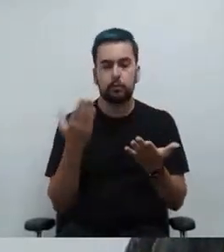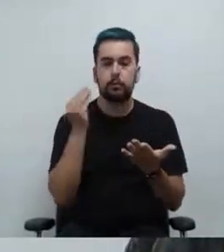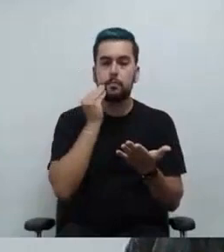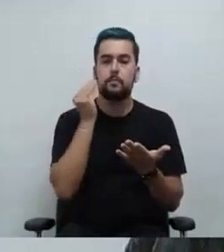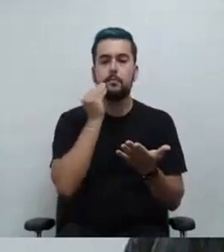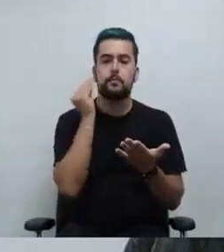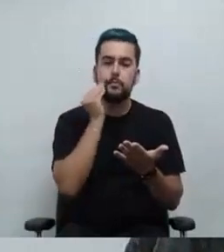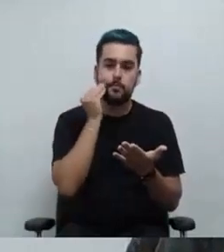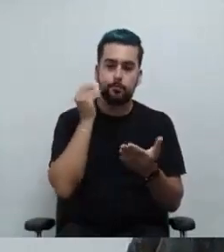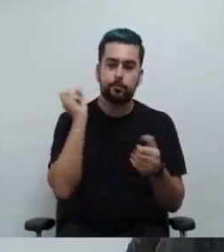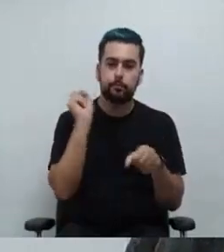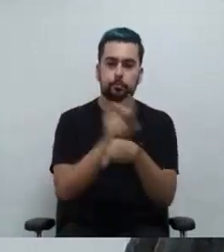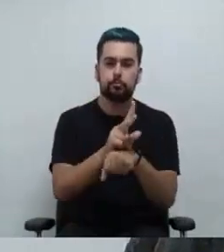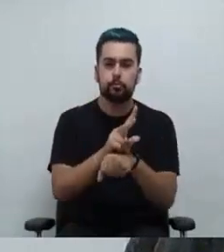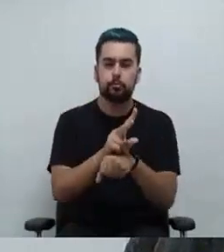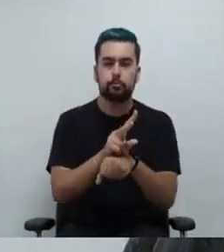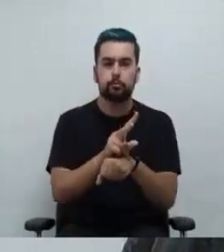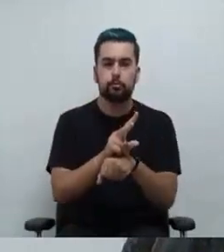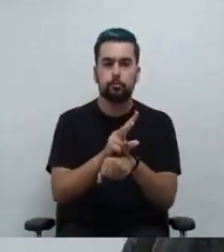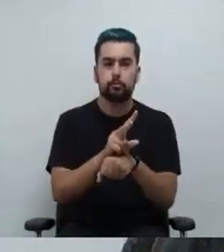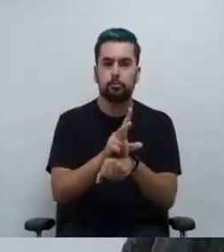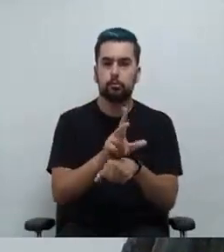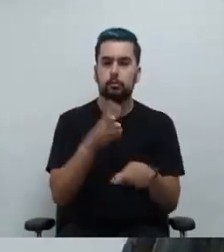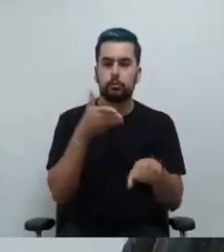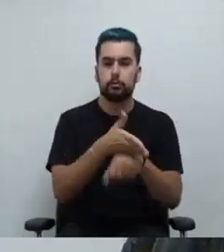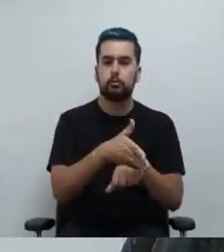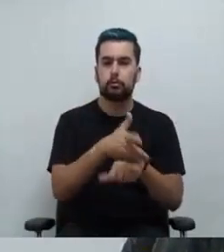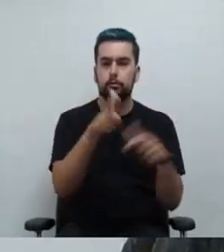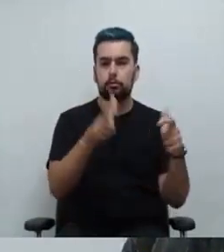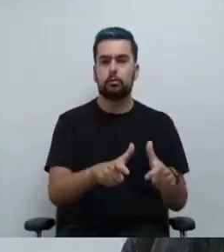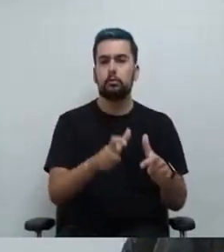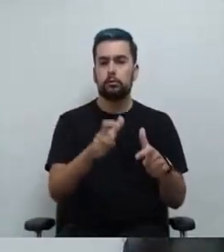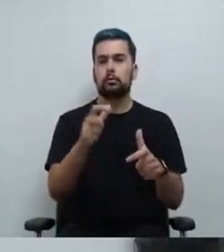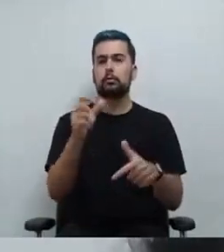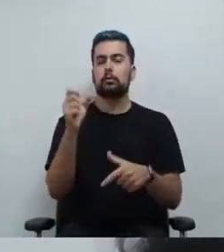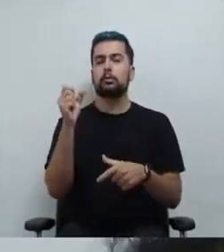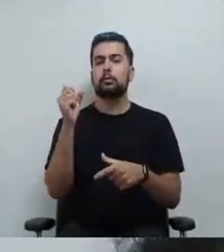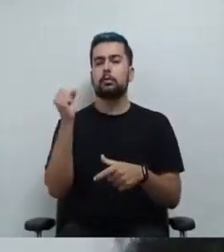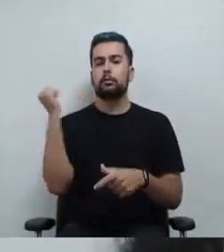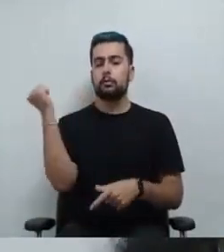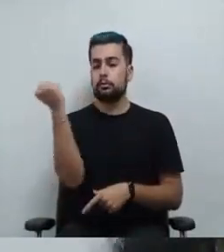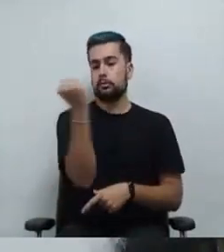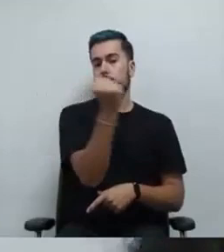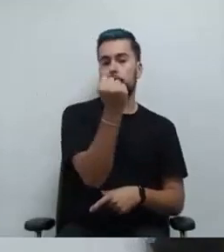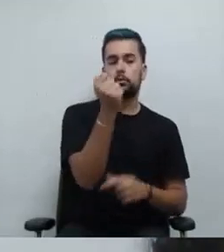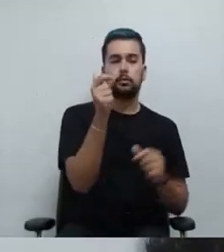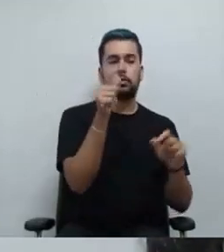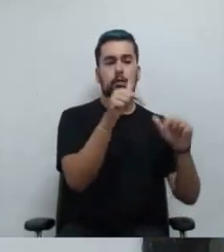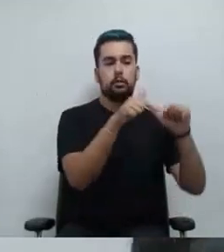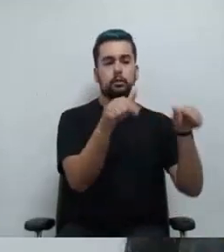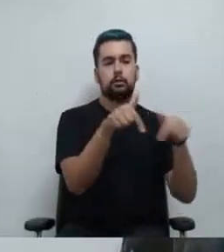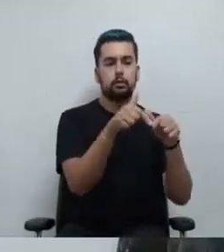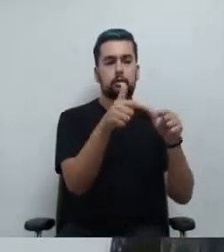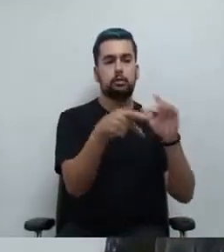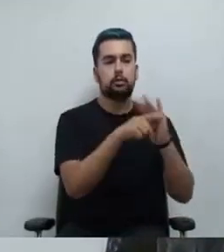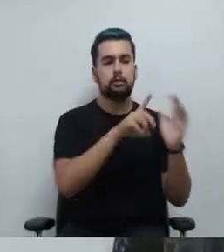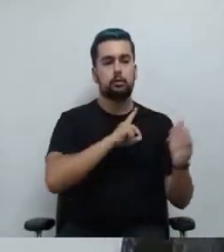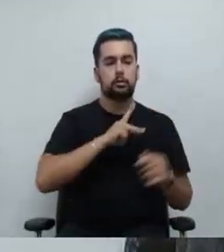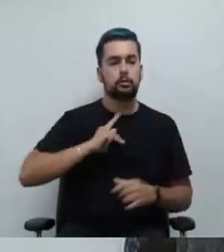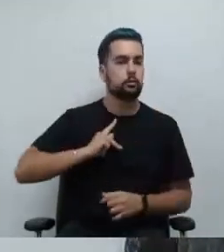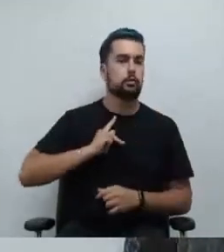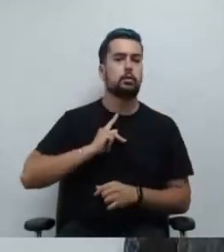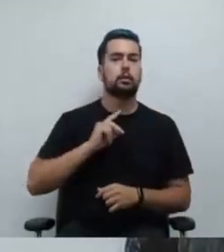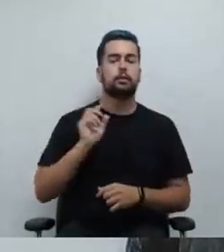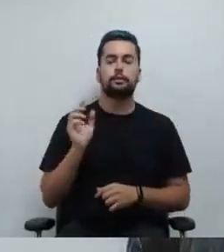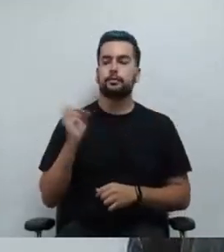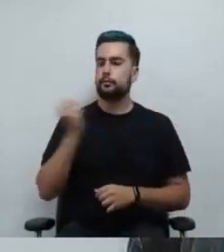aqui ingressar na unidade. Esses graves casos aqui, entretanto, nos trazem a